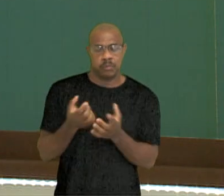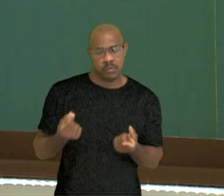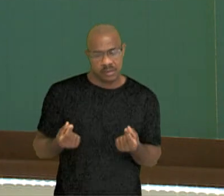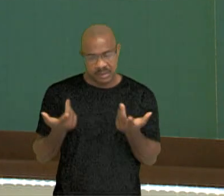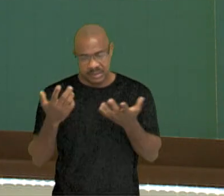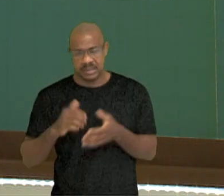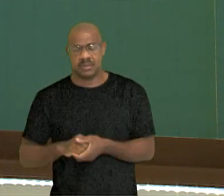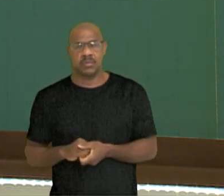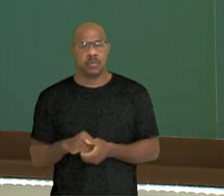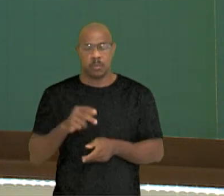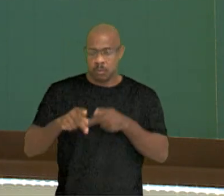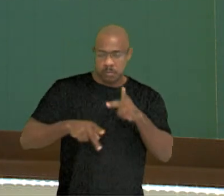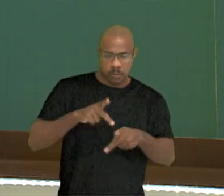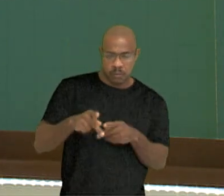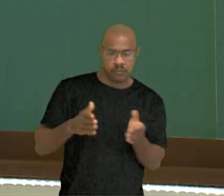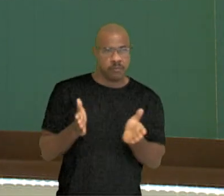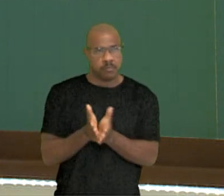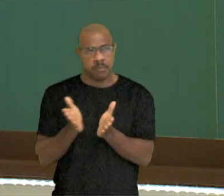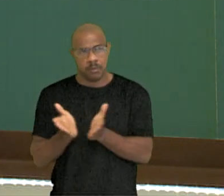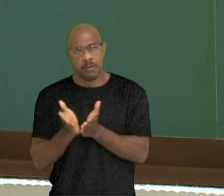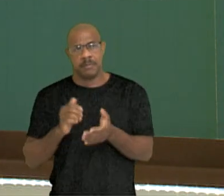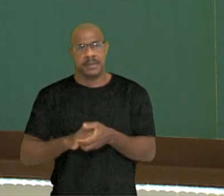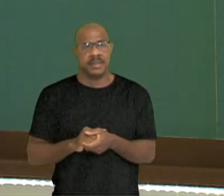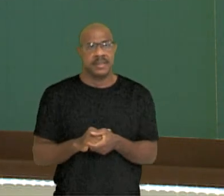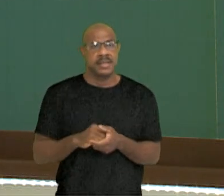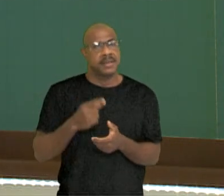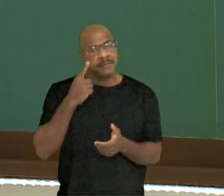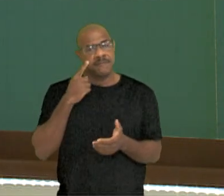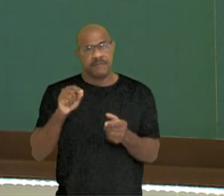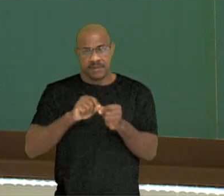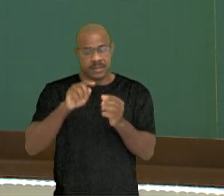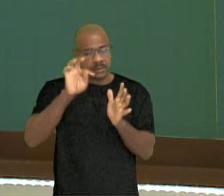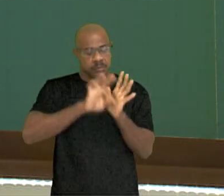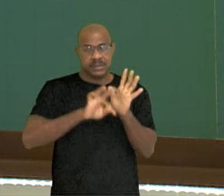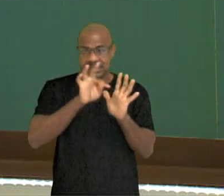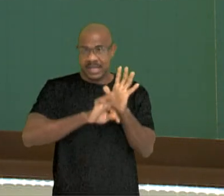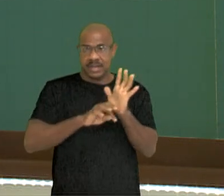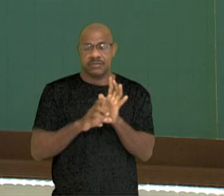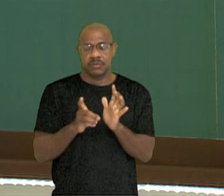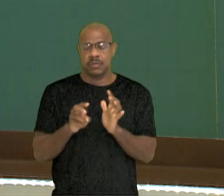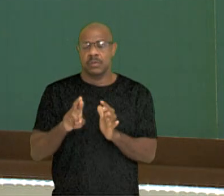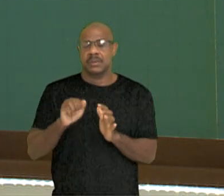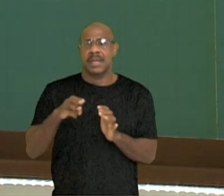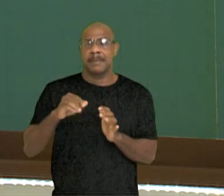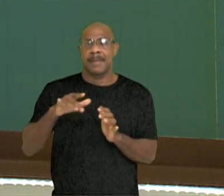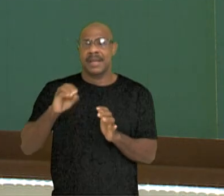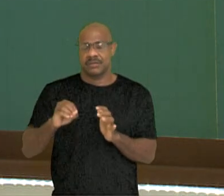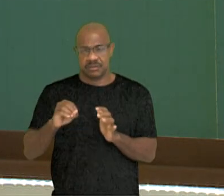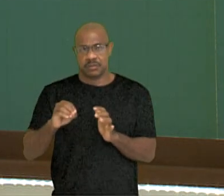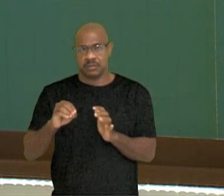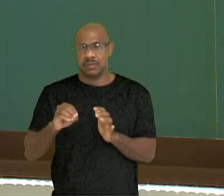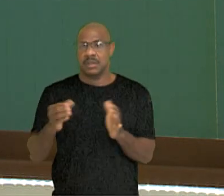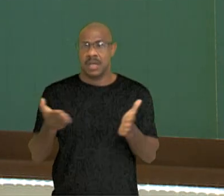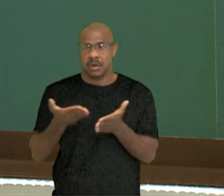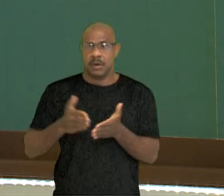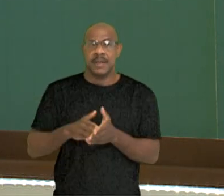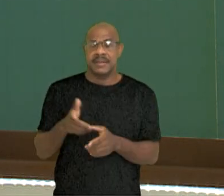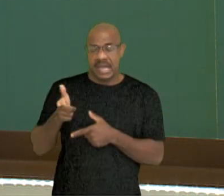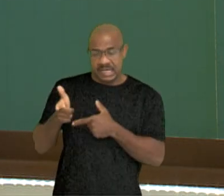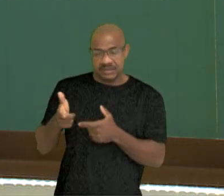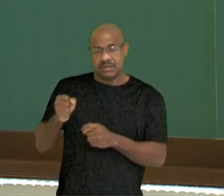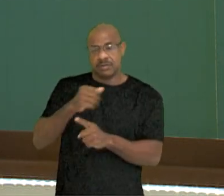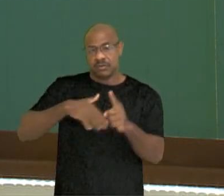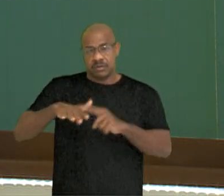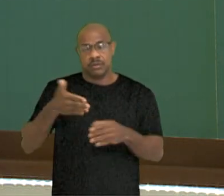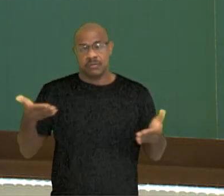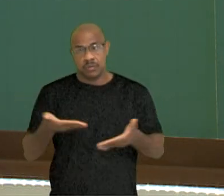a religiosidade. Pensa lá e cria um texto dramático bem bacana em relação a essas críticas sociais de